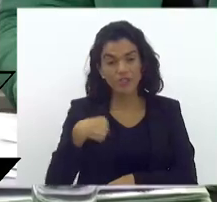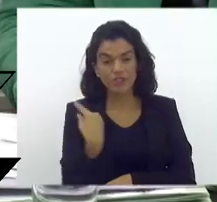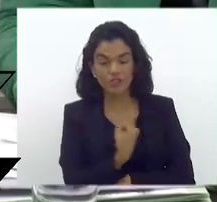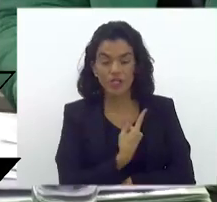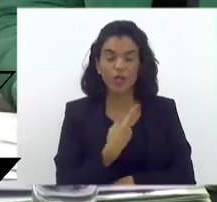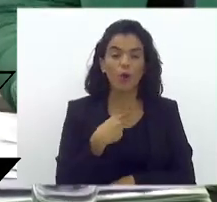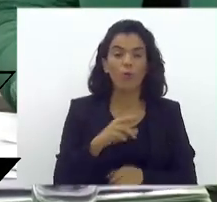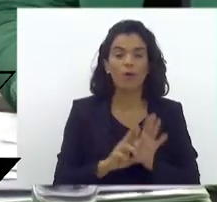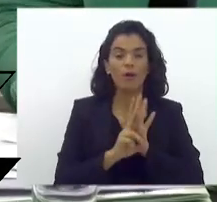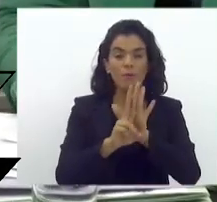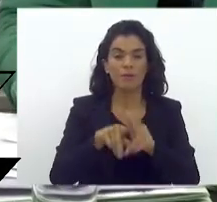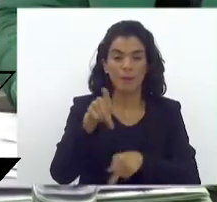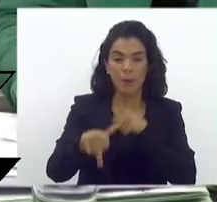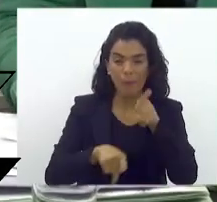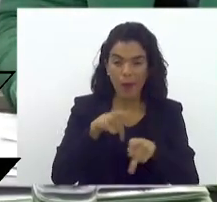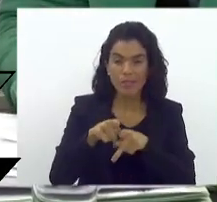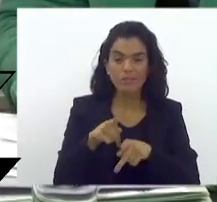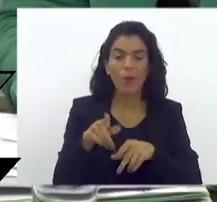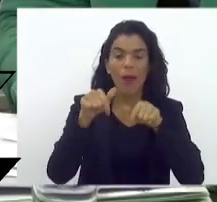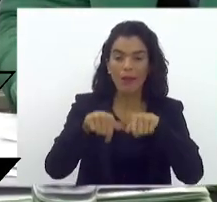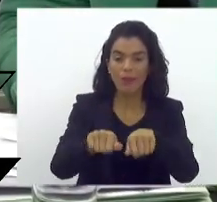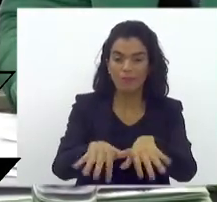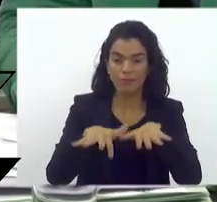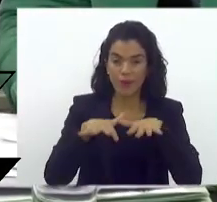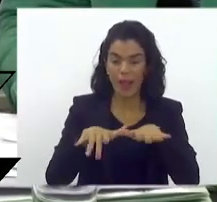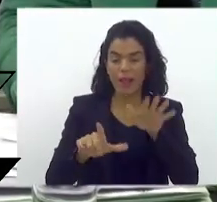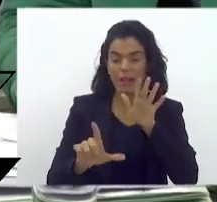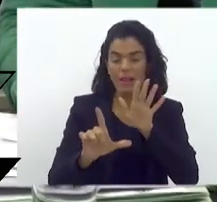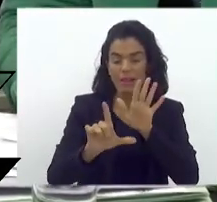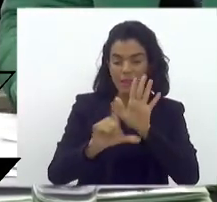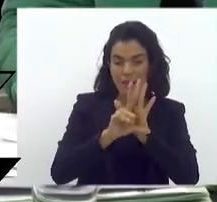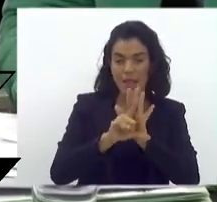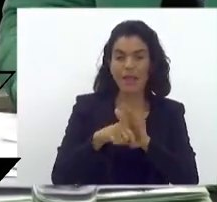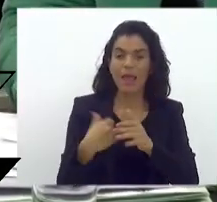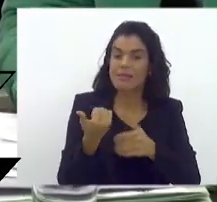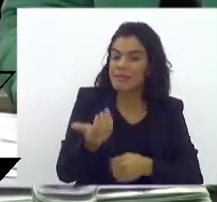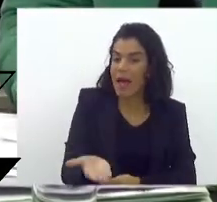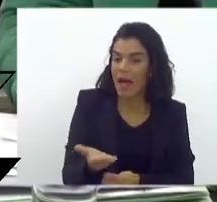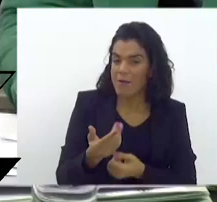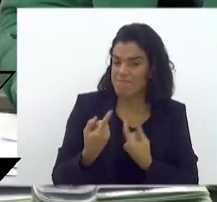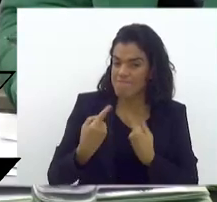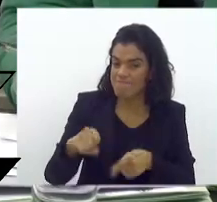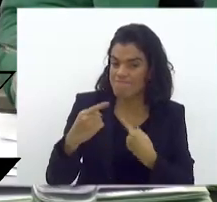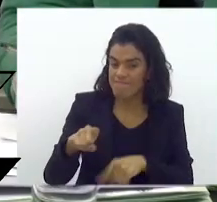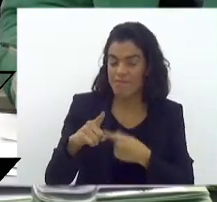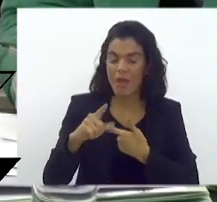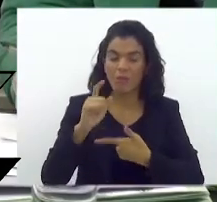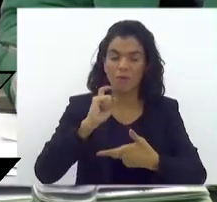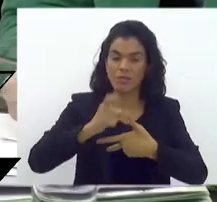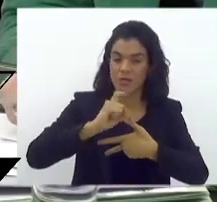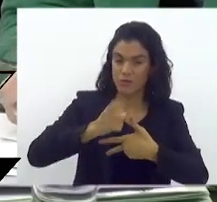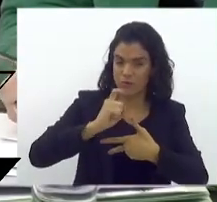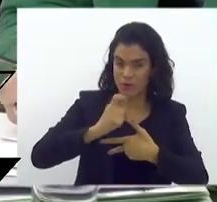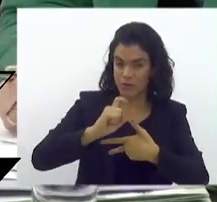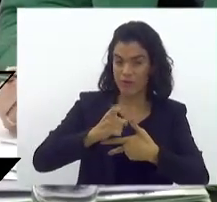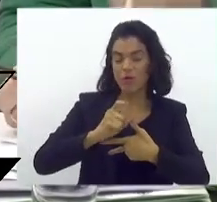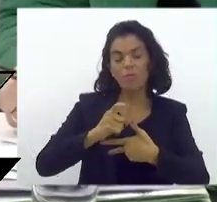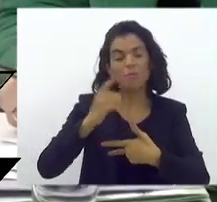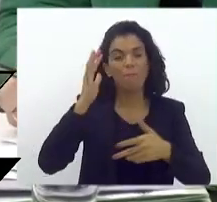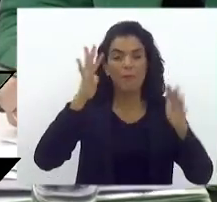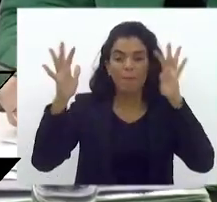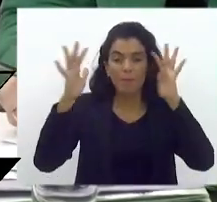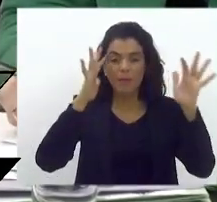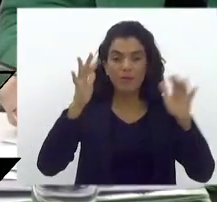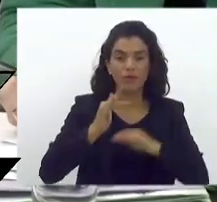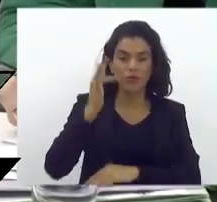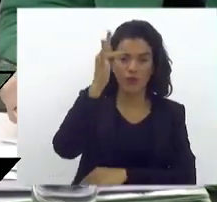é ajudar, é dar ideias ao governo, dar ideias ao executivo, para que possa fazer com que o nosso futuro seja melhor,